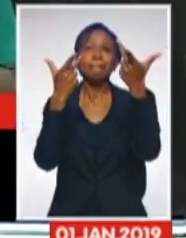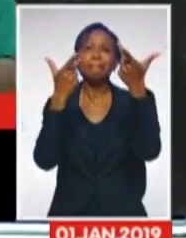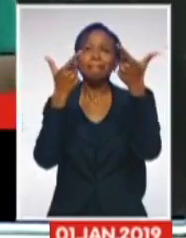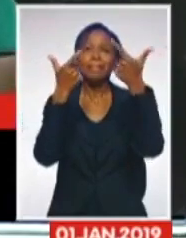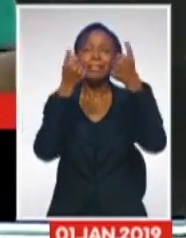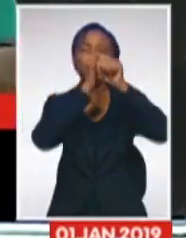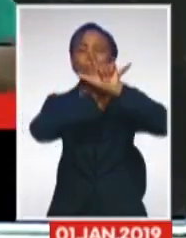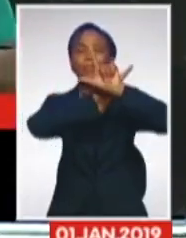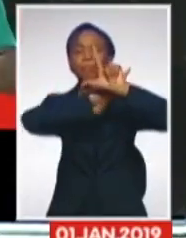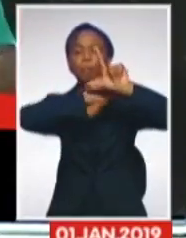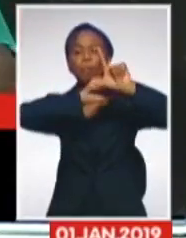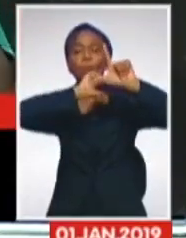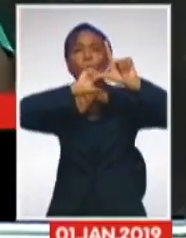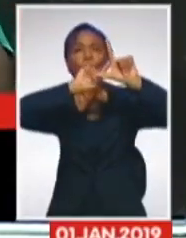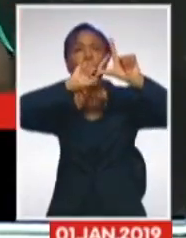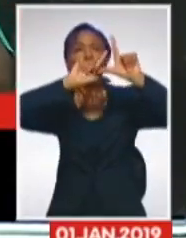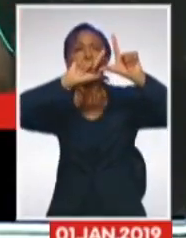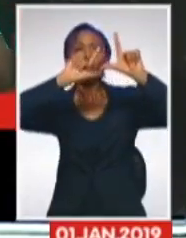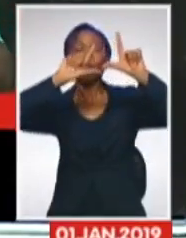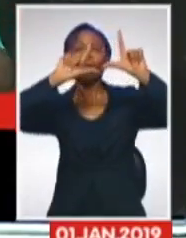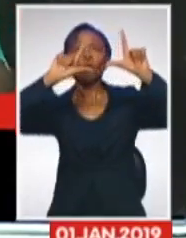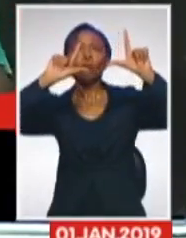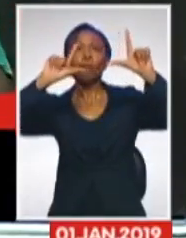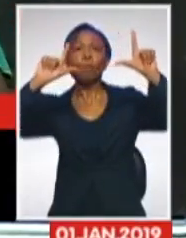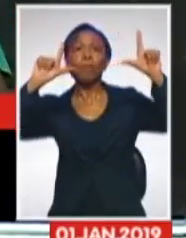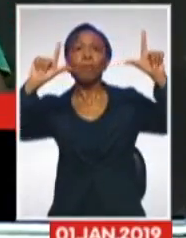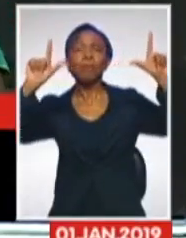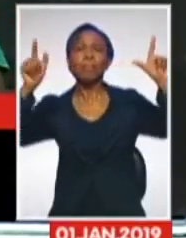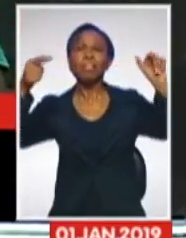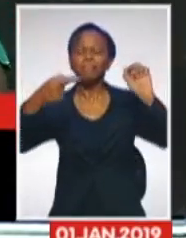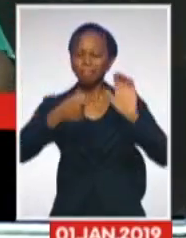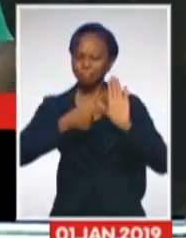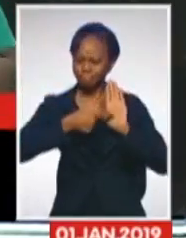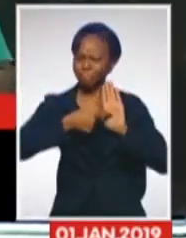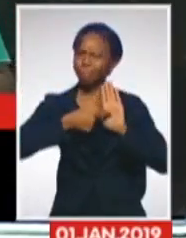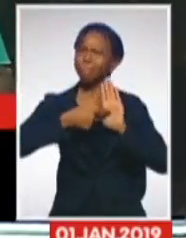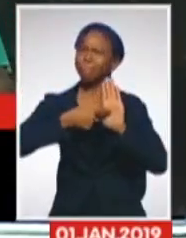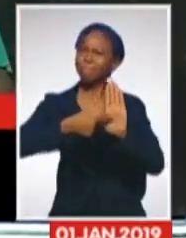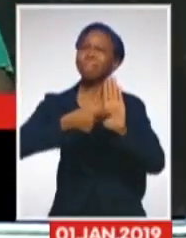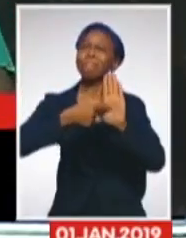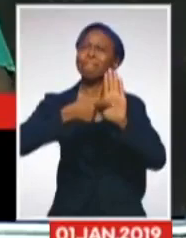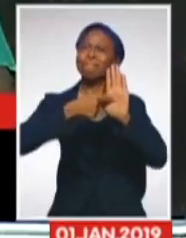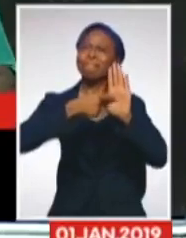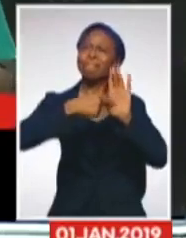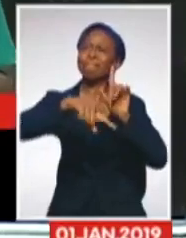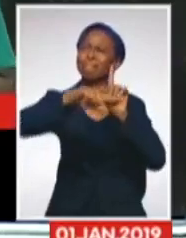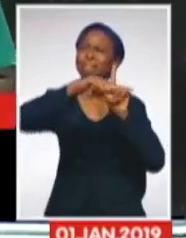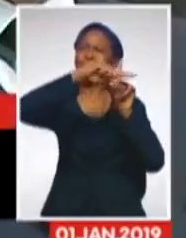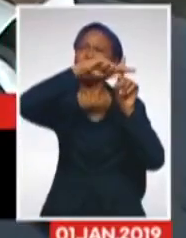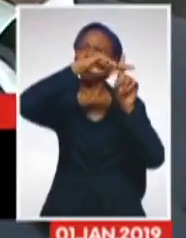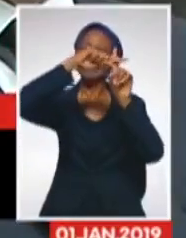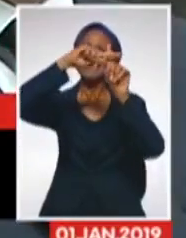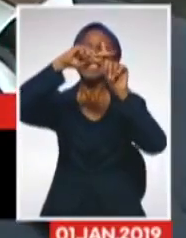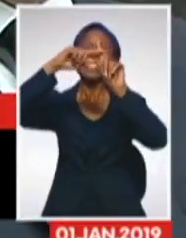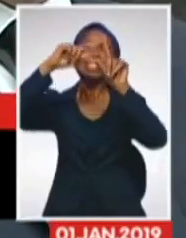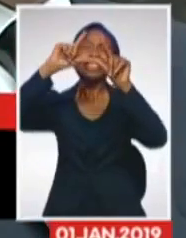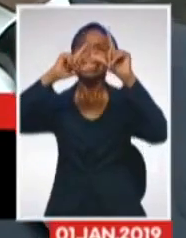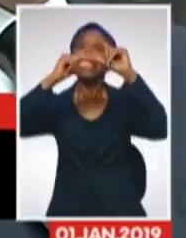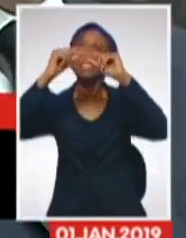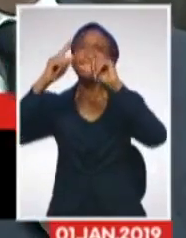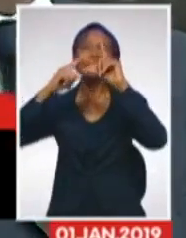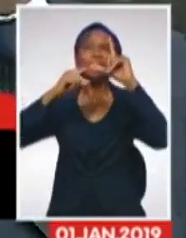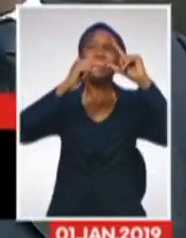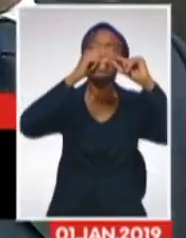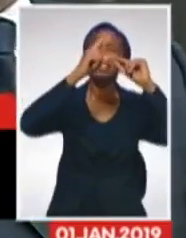céu, risonho e límpido, a imagem do cruzeiro